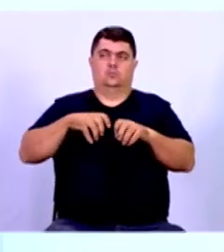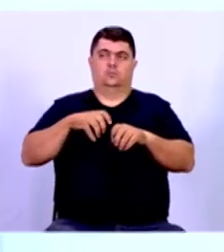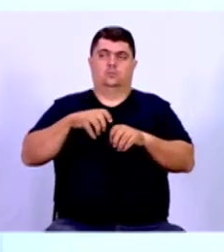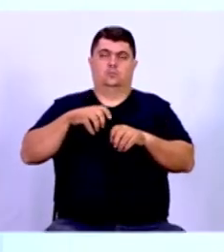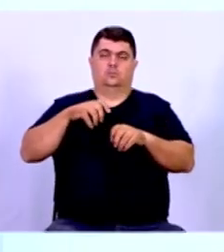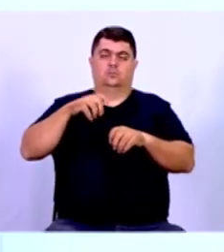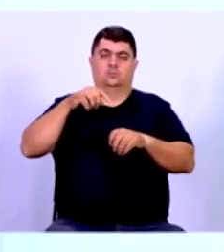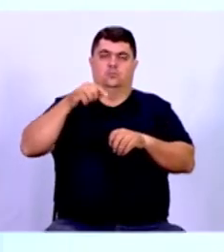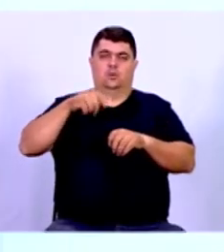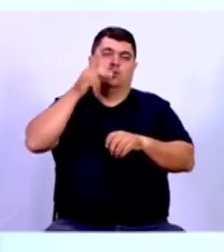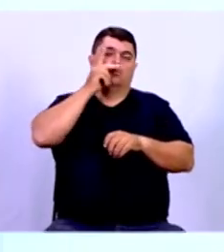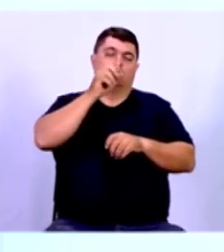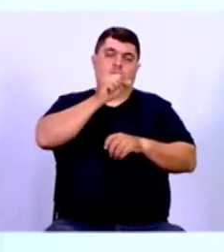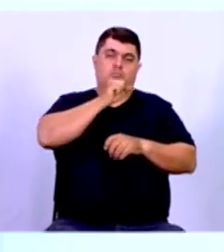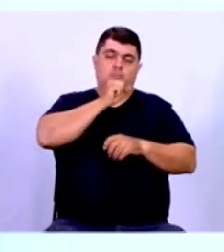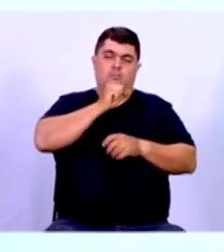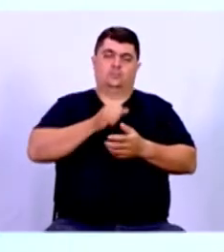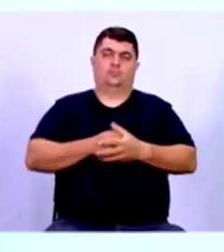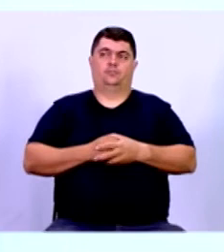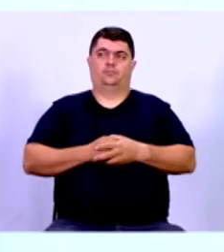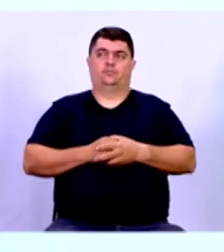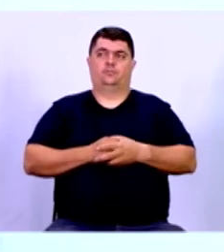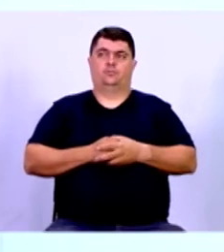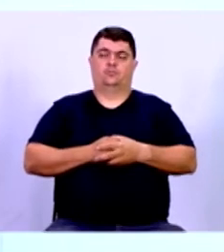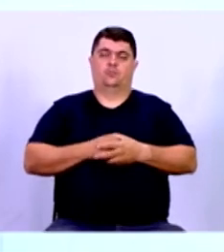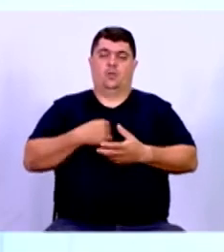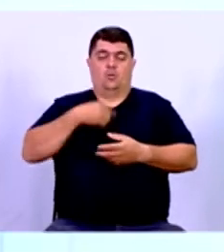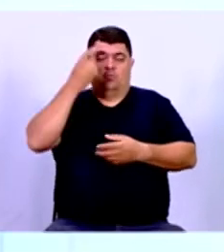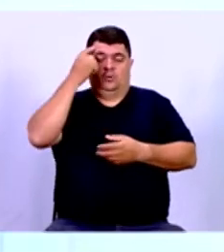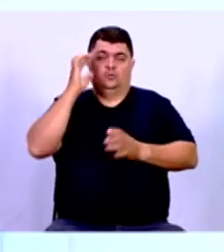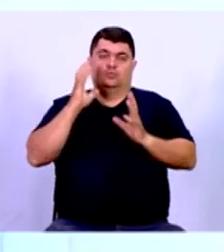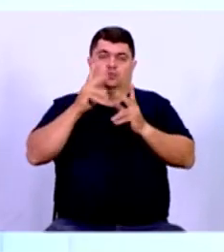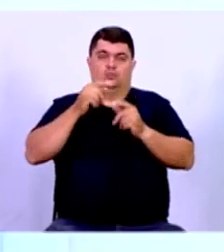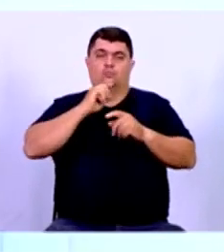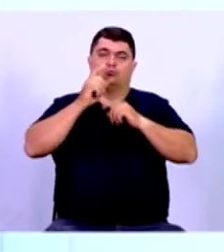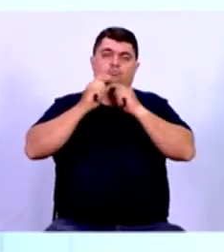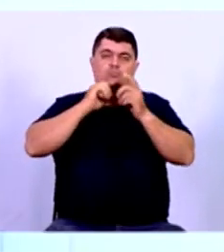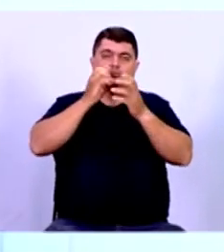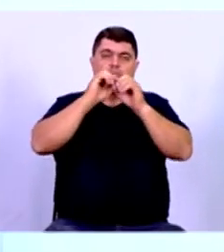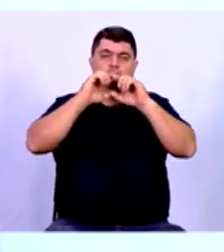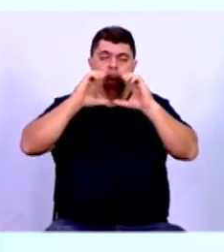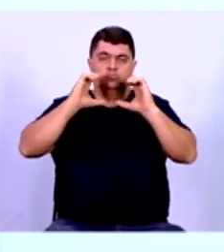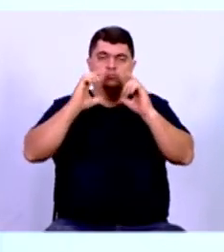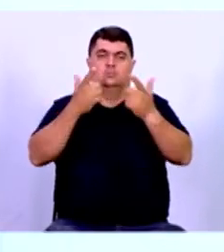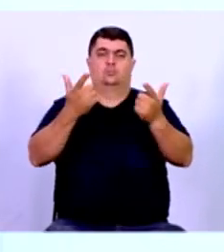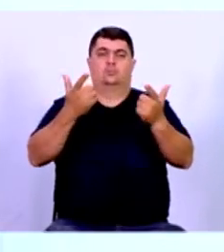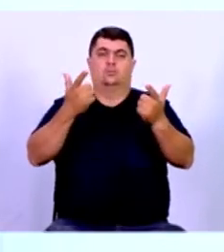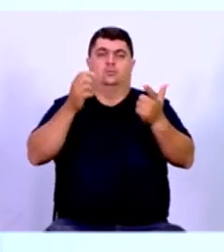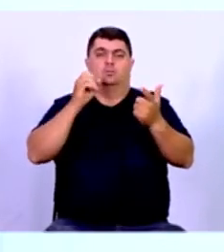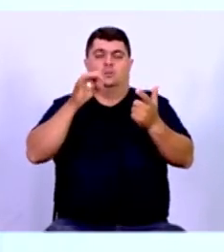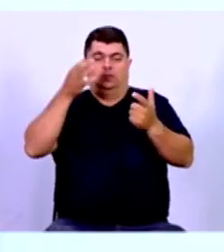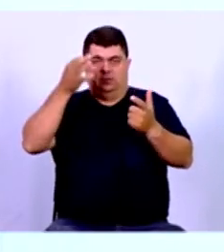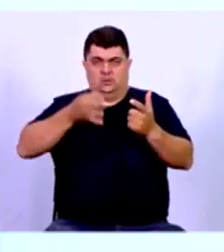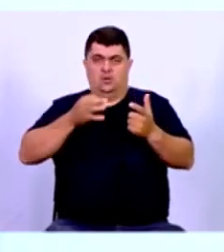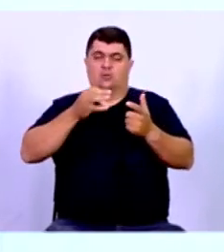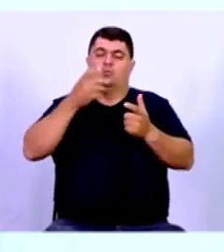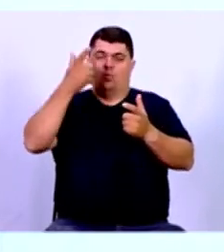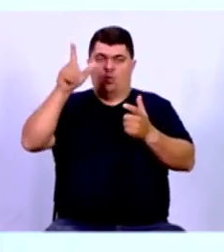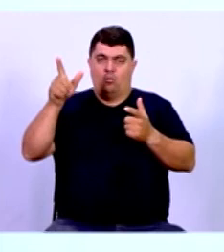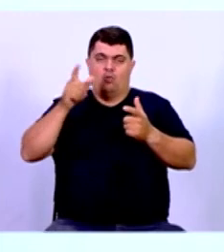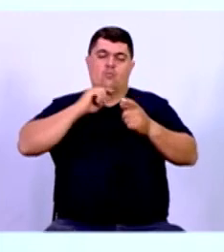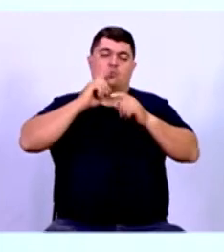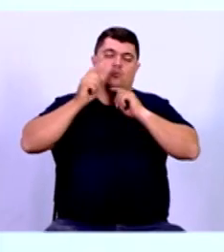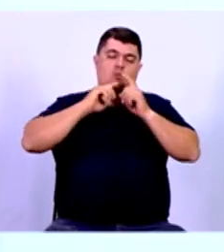Norte, do Instituto Federal de Rondônia. Então, eu espero que todas as dúvidas tenham sido esclarecidas. Com certeza vão surgir outras